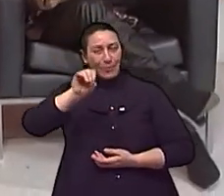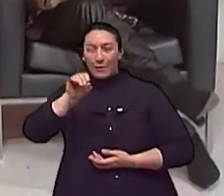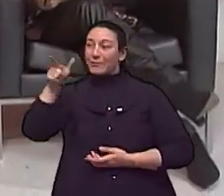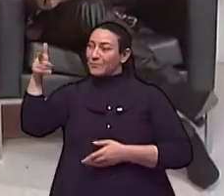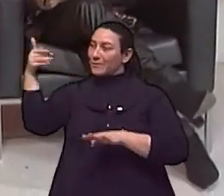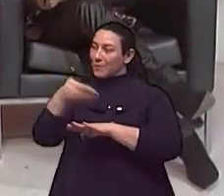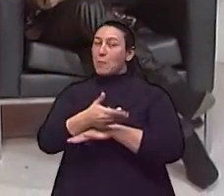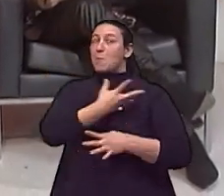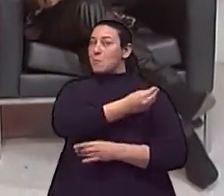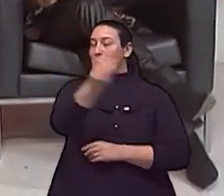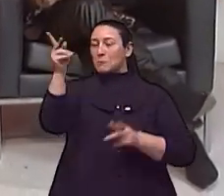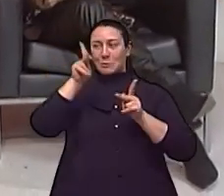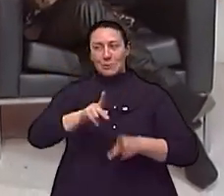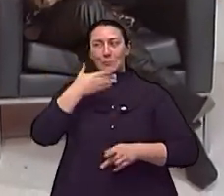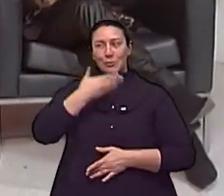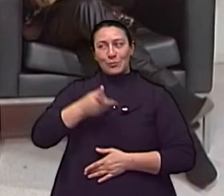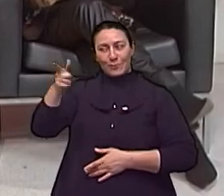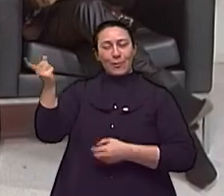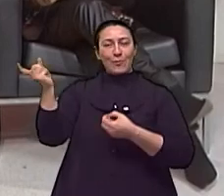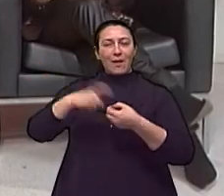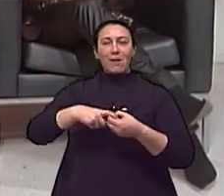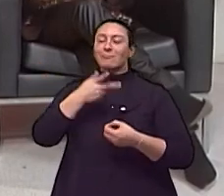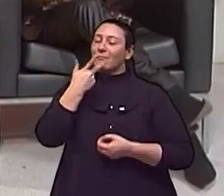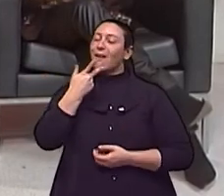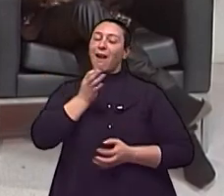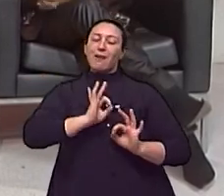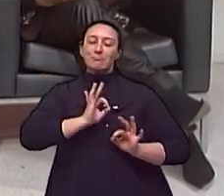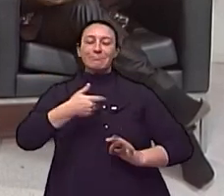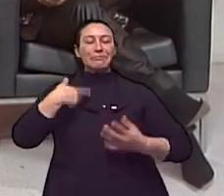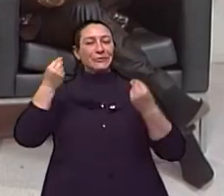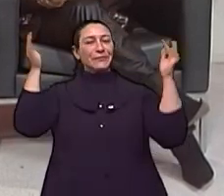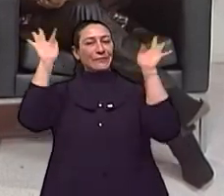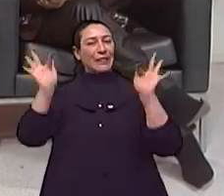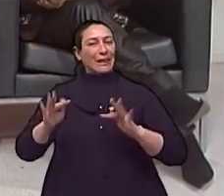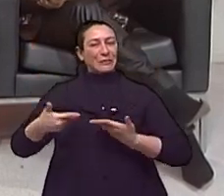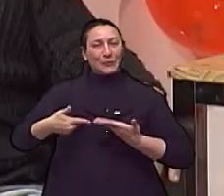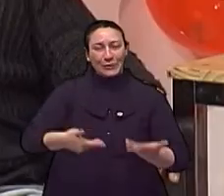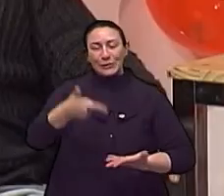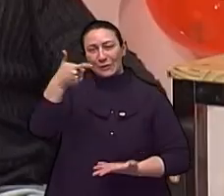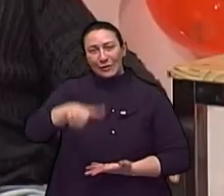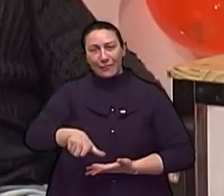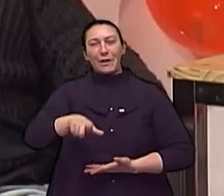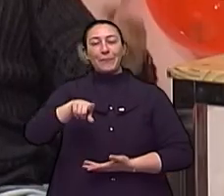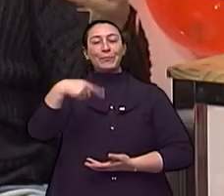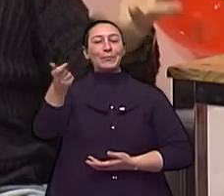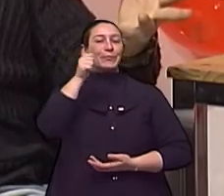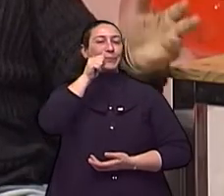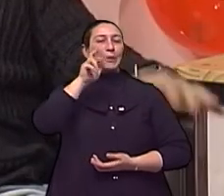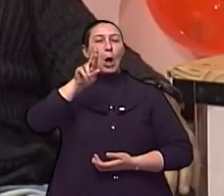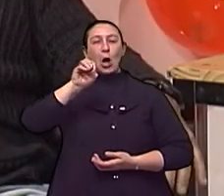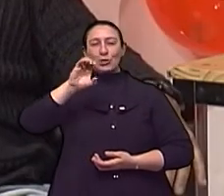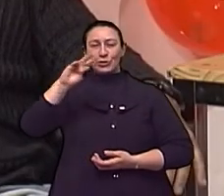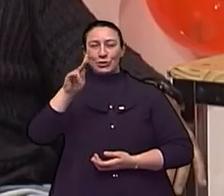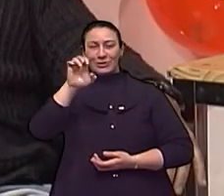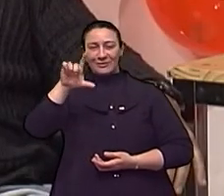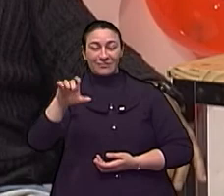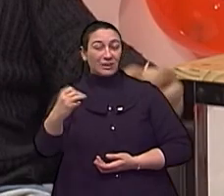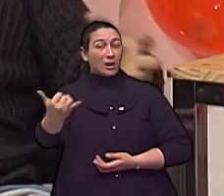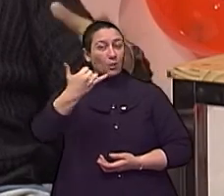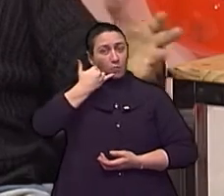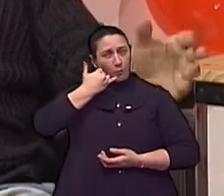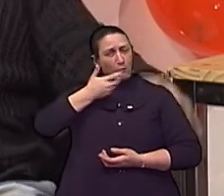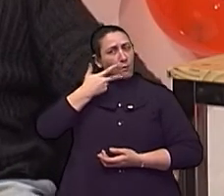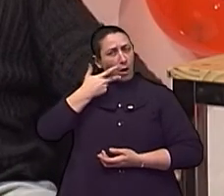pediu tu voltaste sim então é sempre a alegria que coisa boa né quando a Rochelle me ligou para me dar Esta